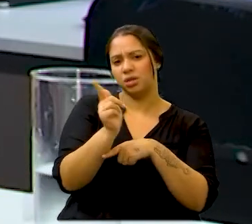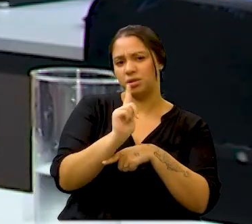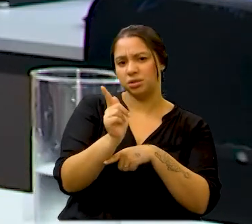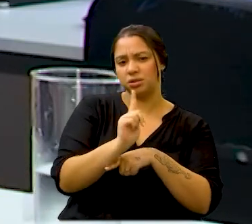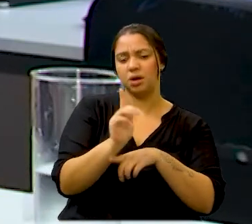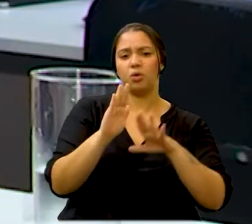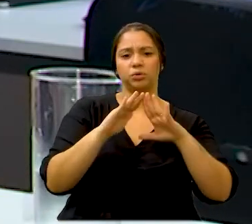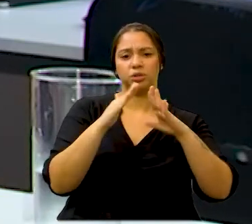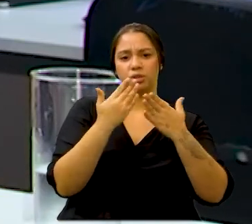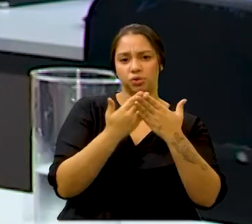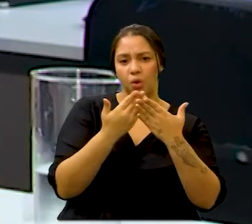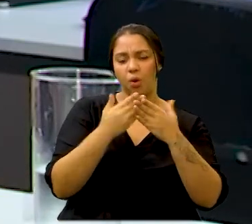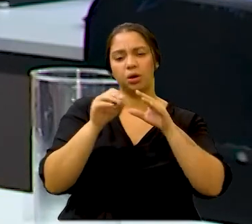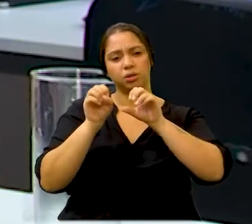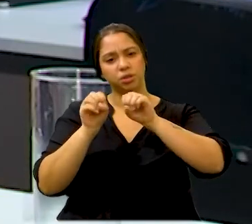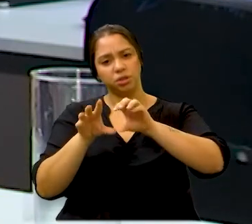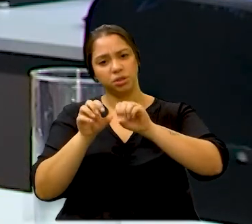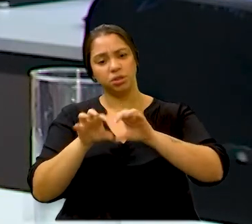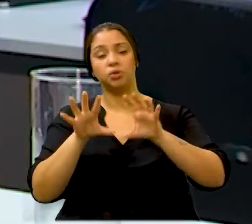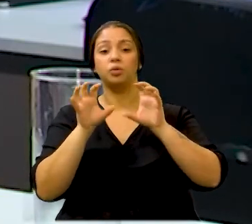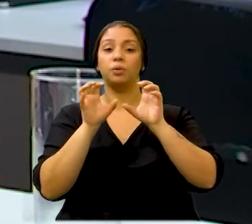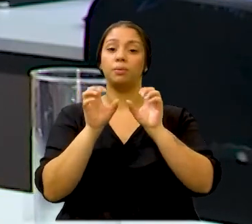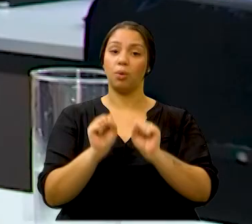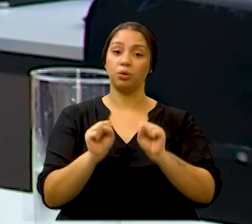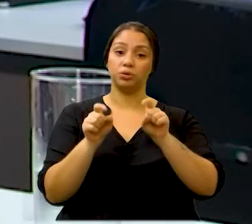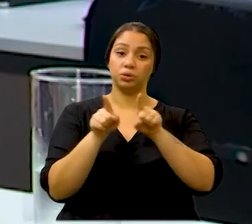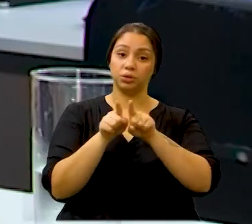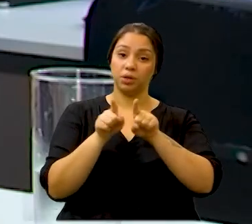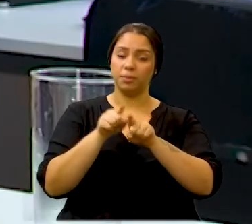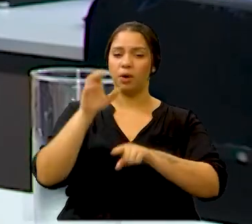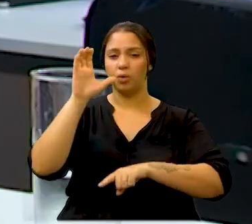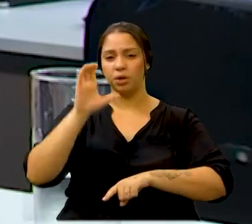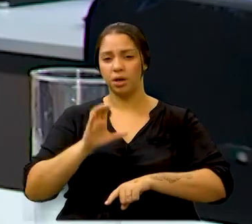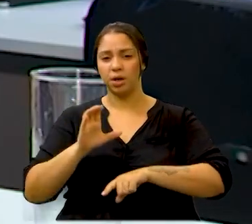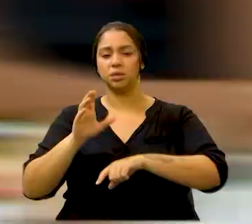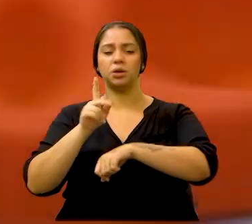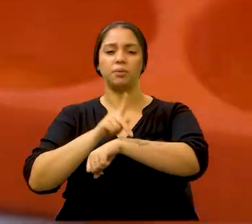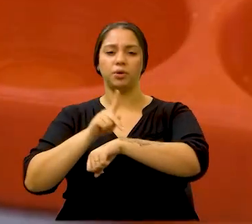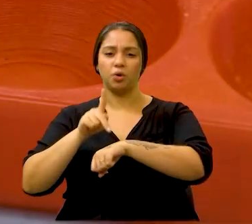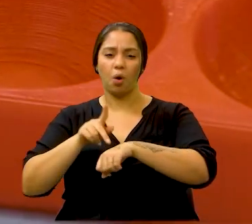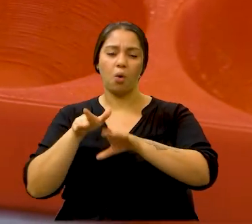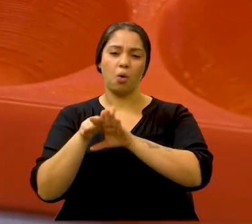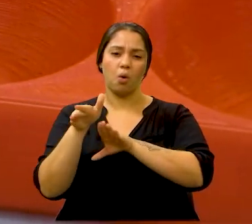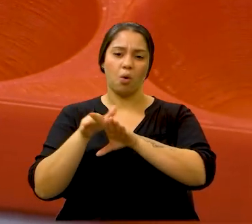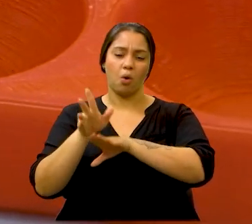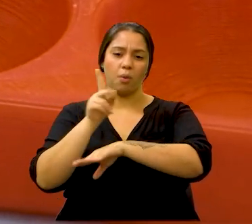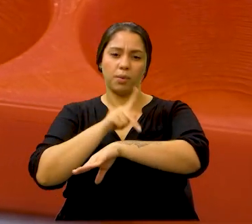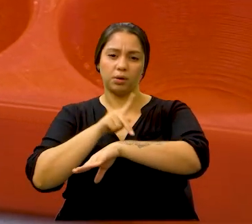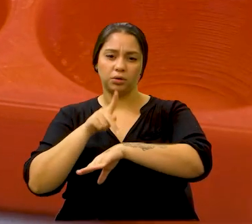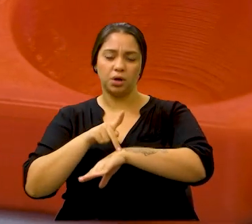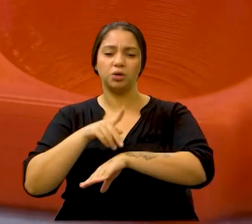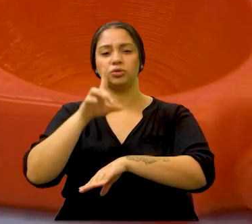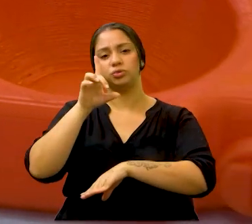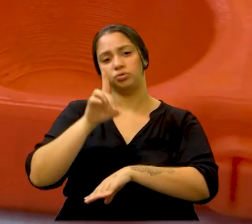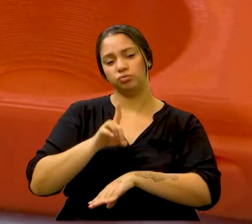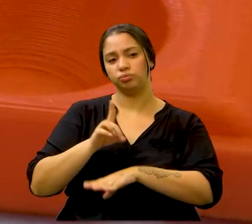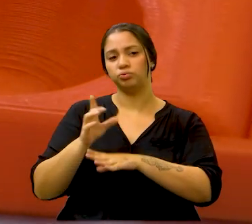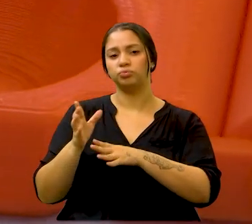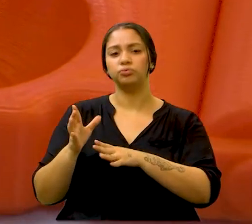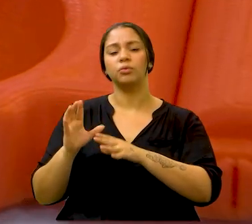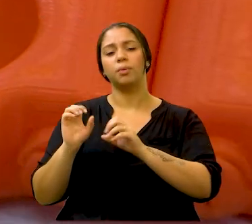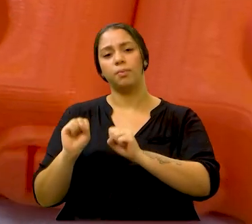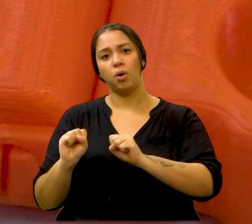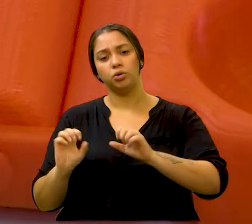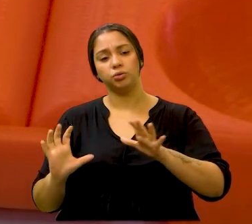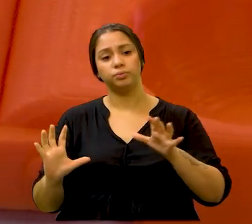gestores, né, de ensino também possam trazer aí as coordenações pedagógicas, orientações pedagógicas, a gestão, a direção,